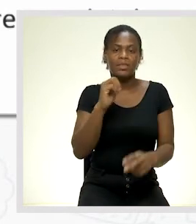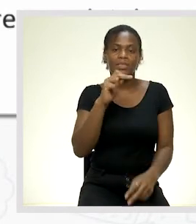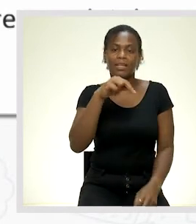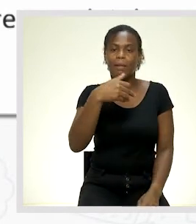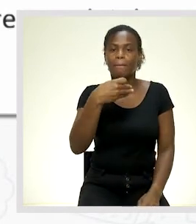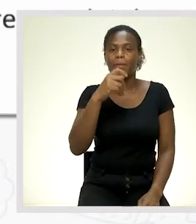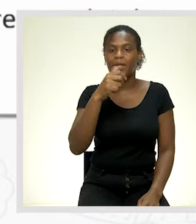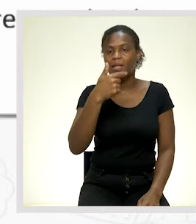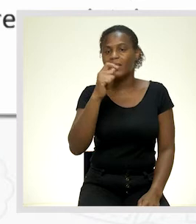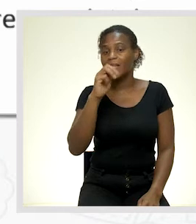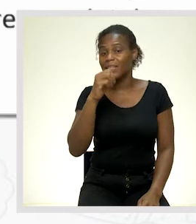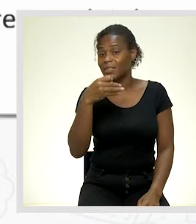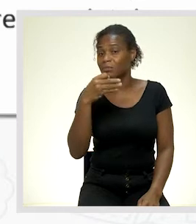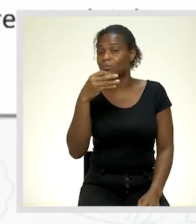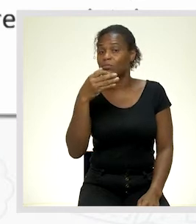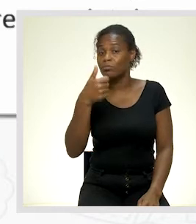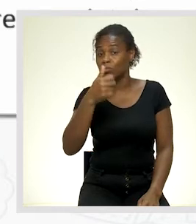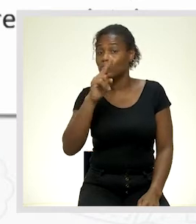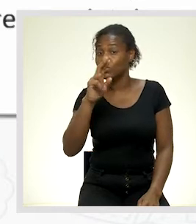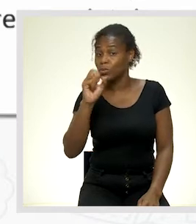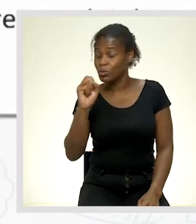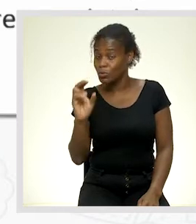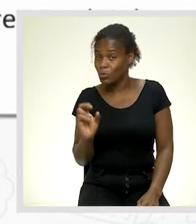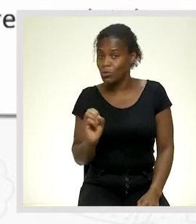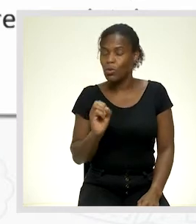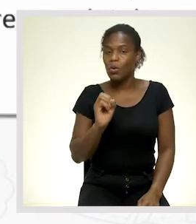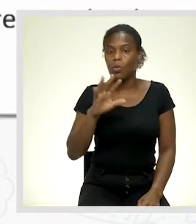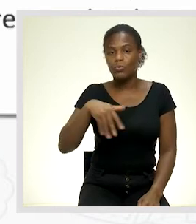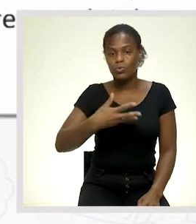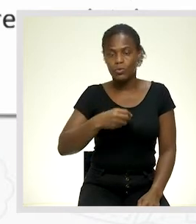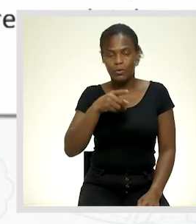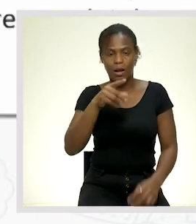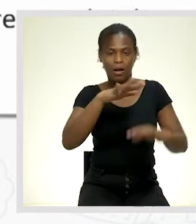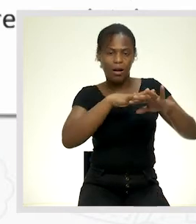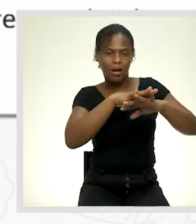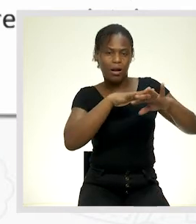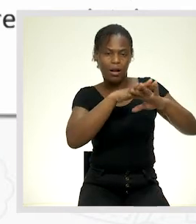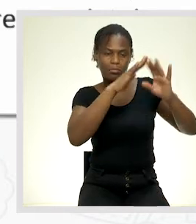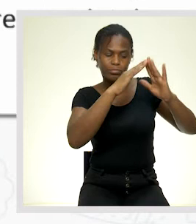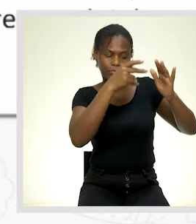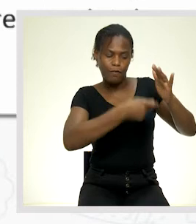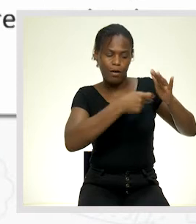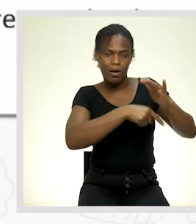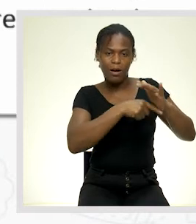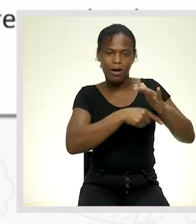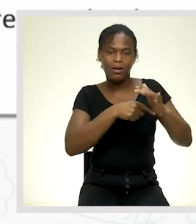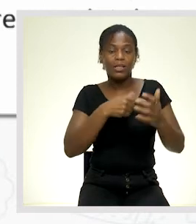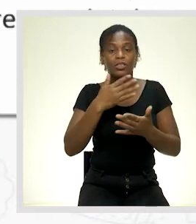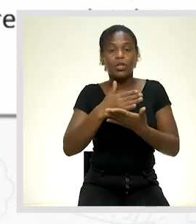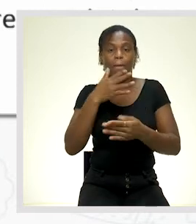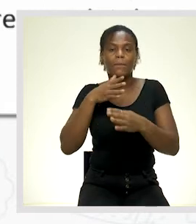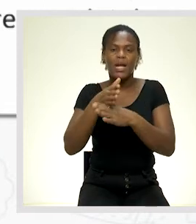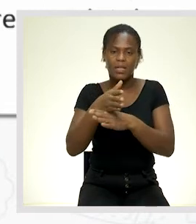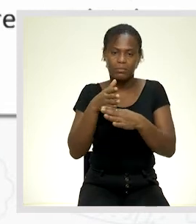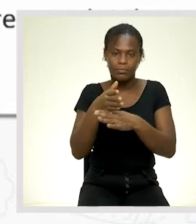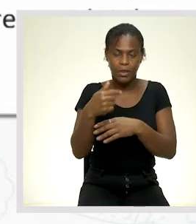o mundo. Semelham-se a gaiolas com viveiros as edificações somente